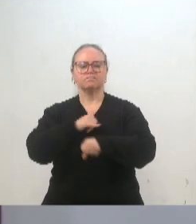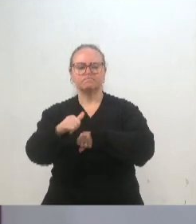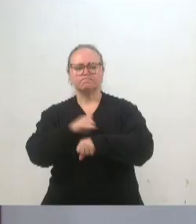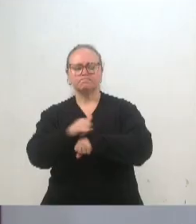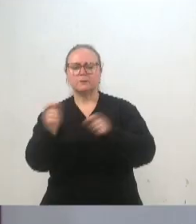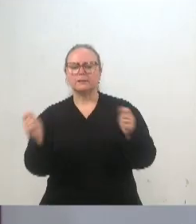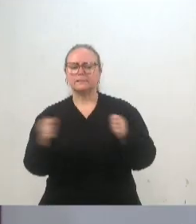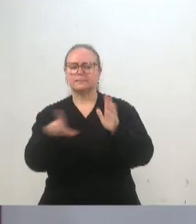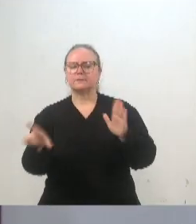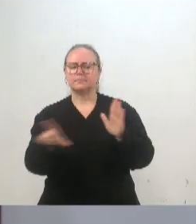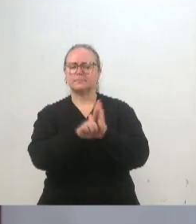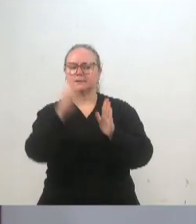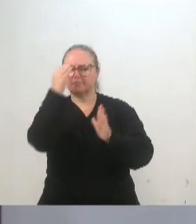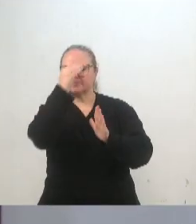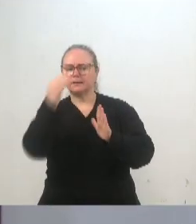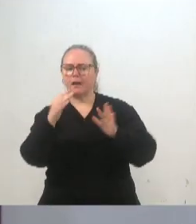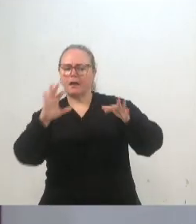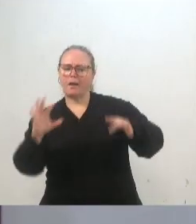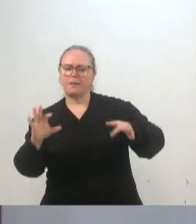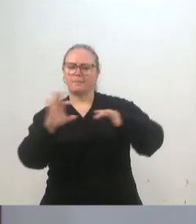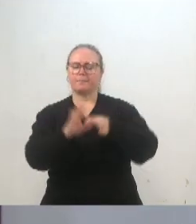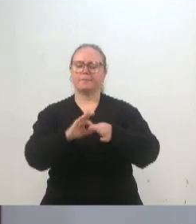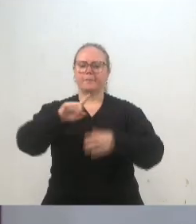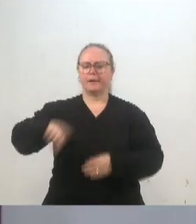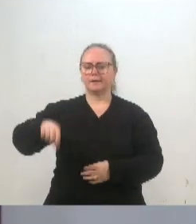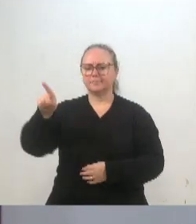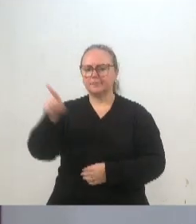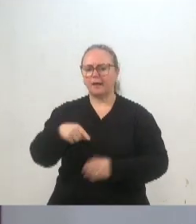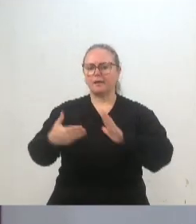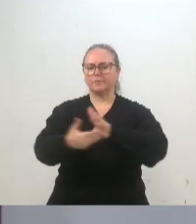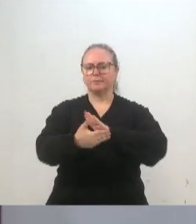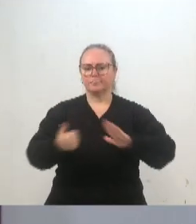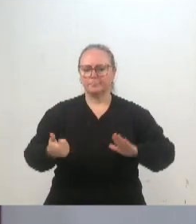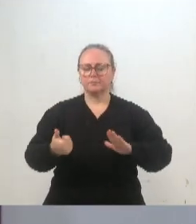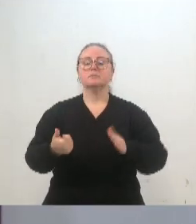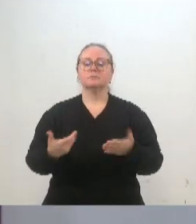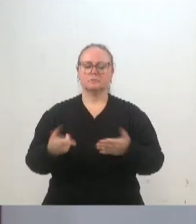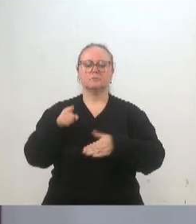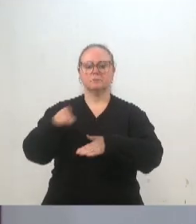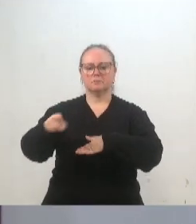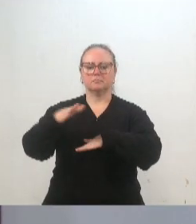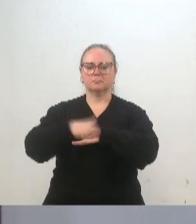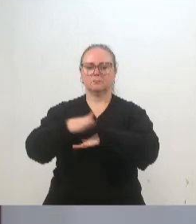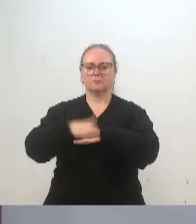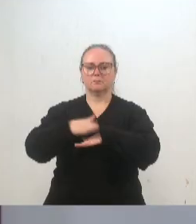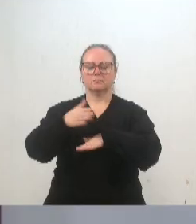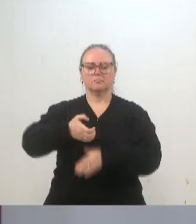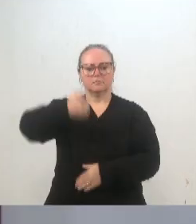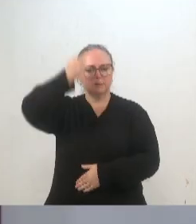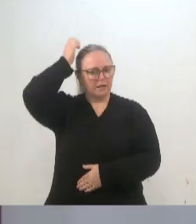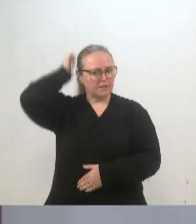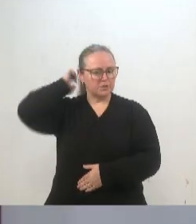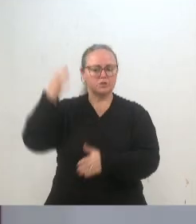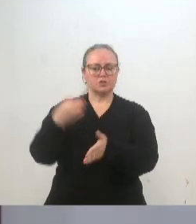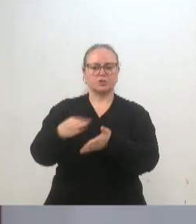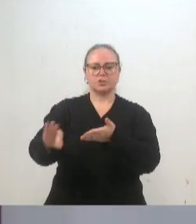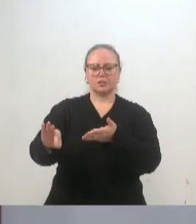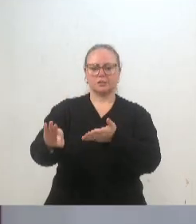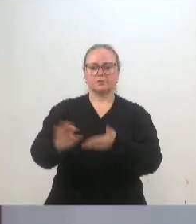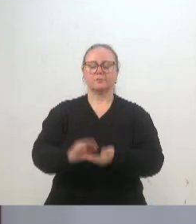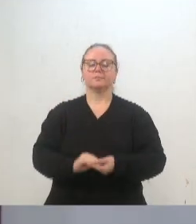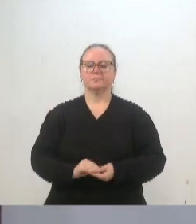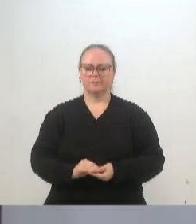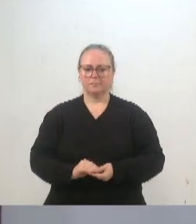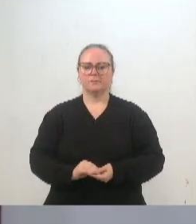dessem base a uma possível anulação, revogação, que foi o ato que o prefeito assinou.